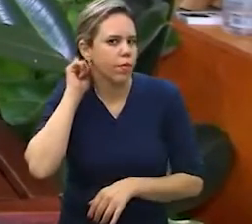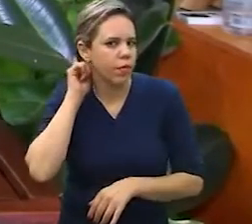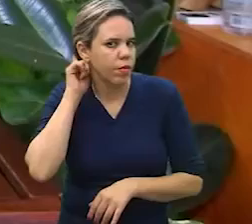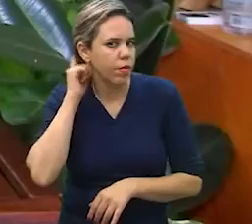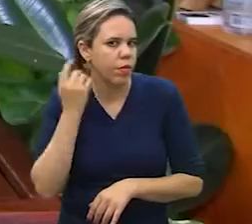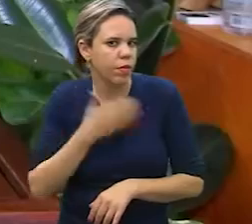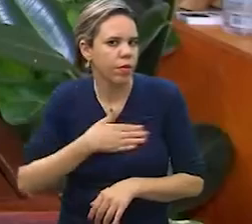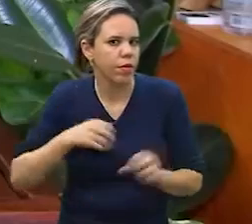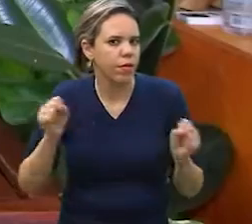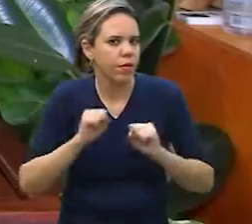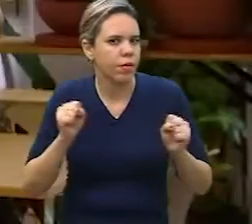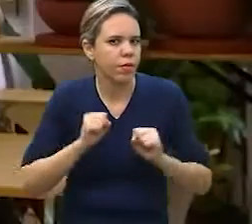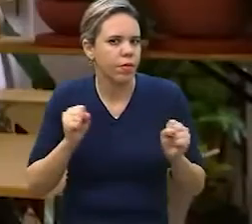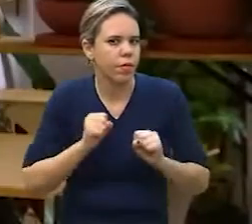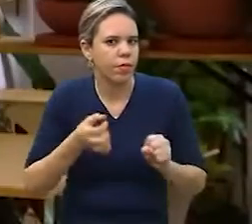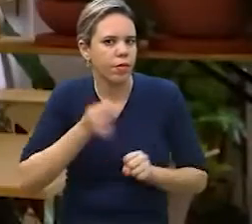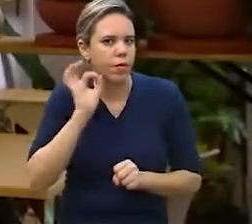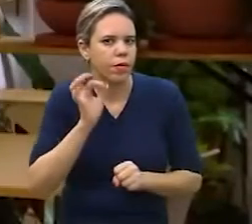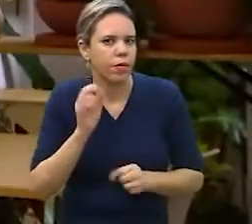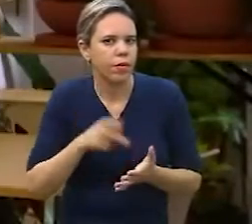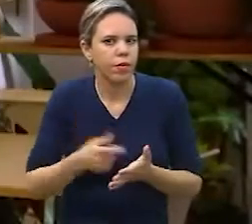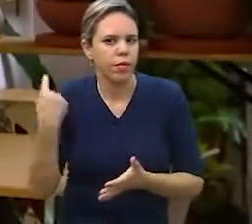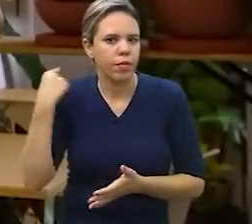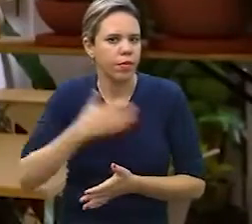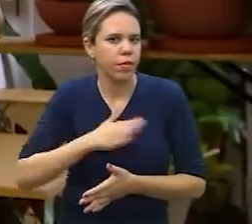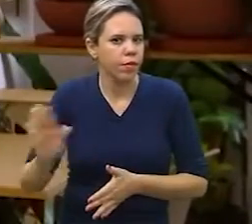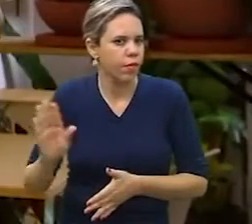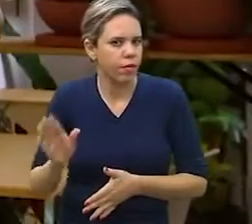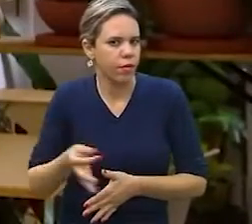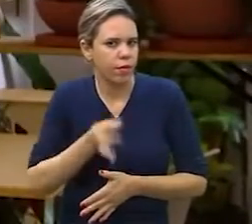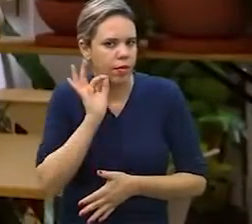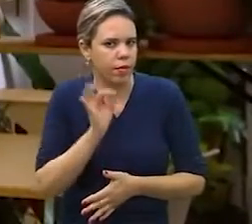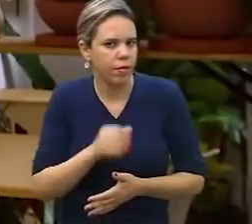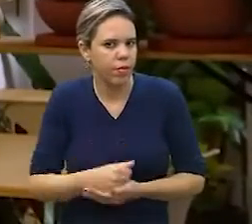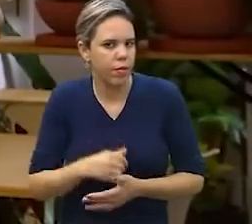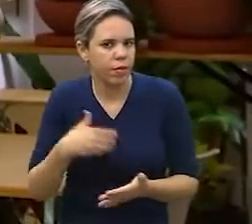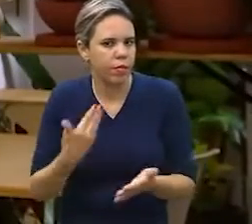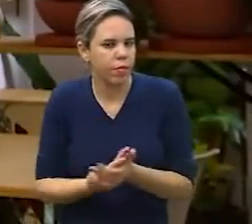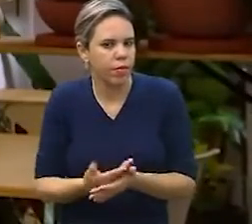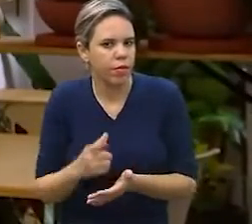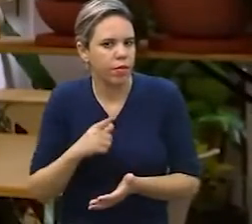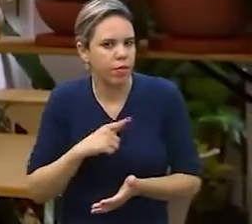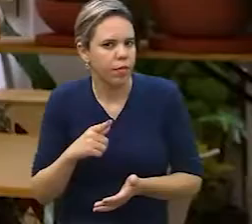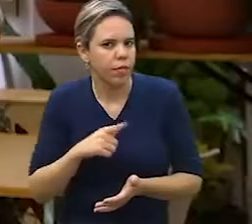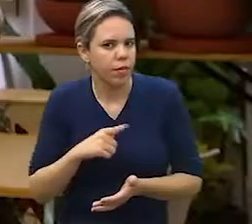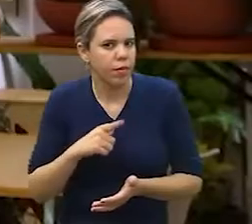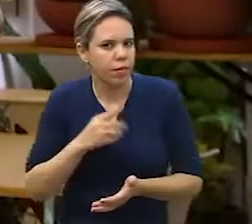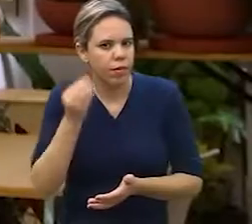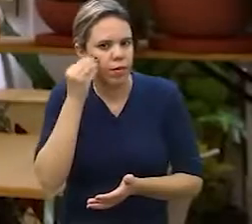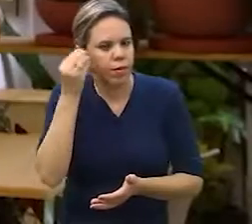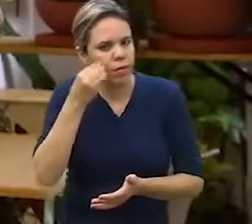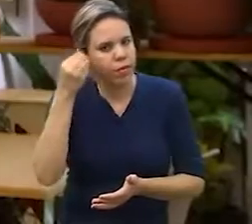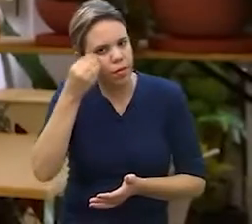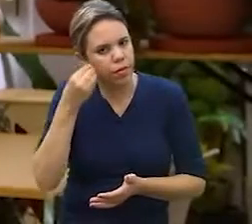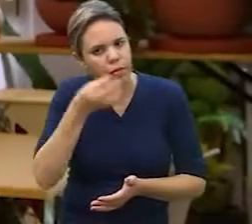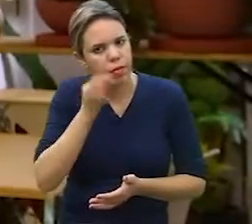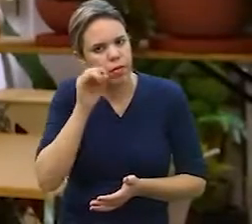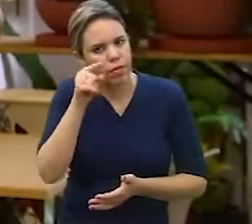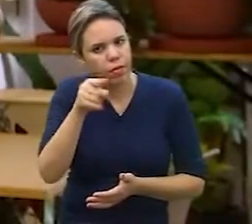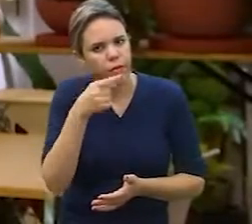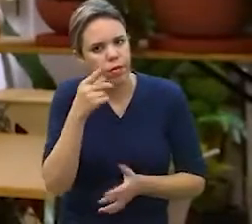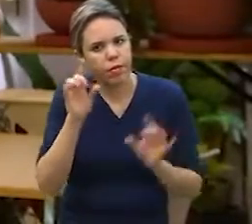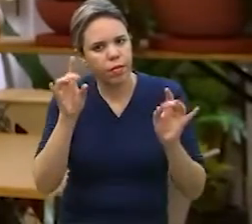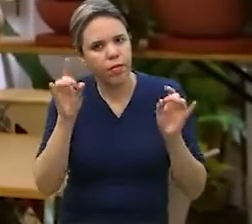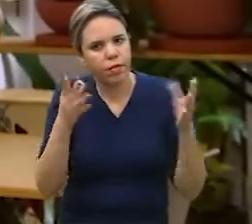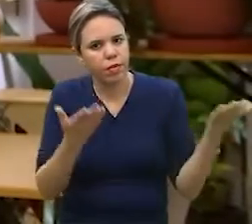pelo café, como é que surgiu aí? Na verdade, eu não gostava de café, tá? Até ter a experiência com esse café que a gente chama